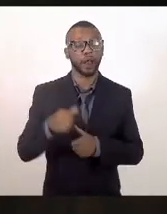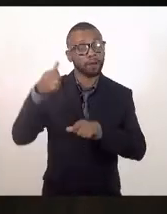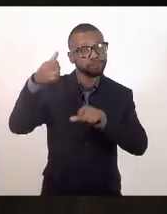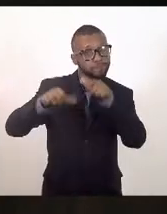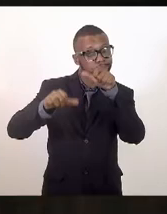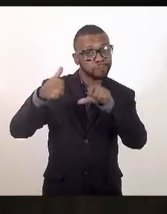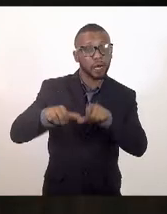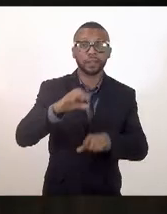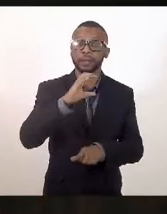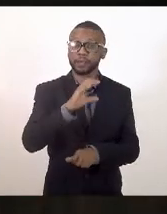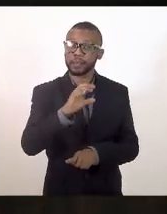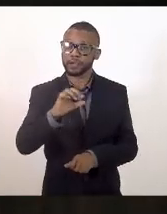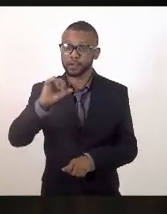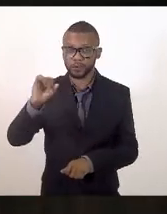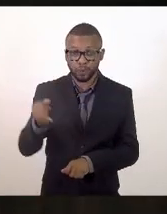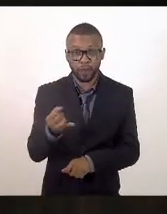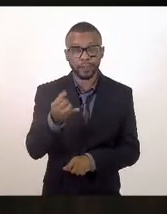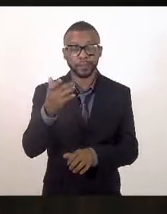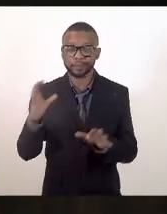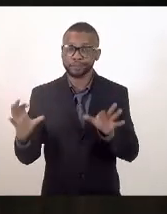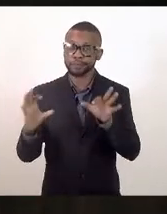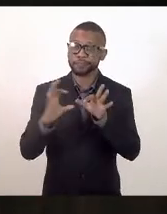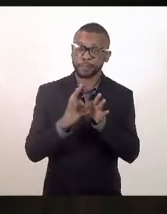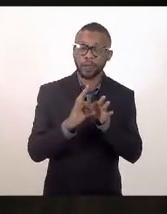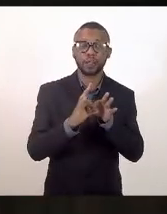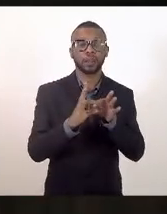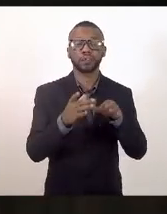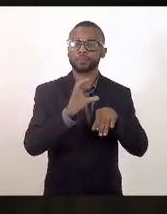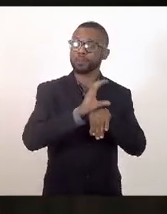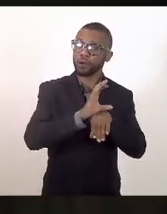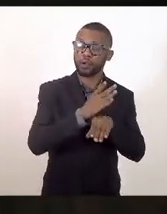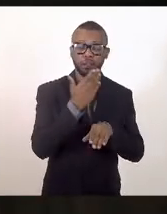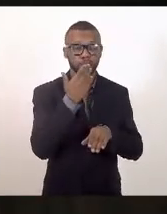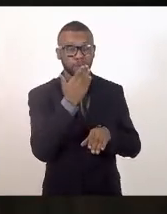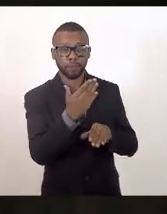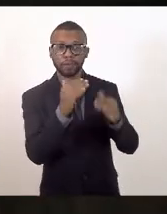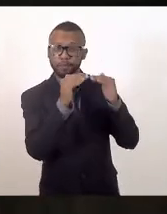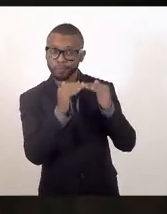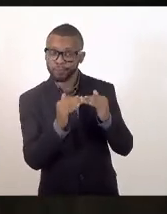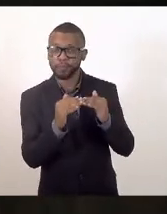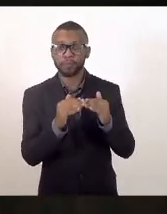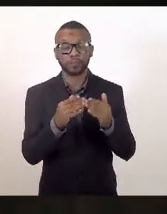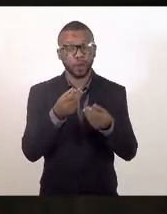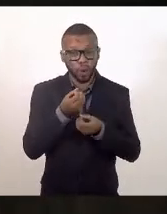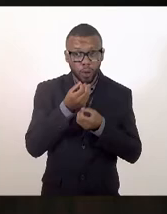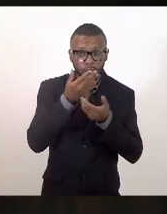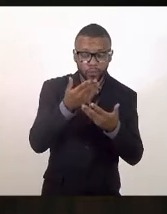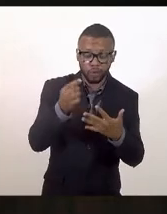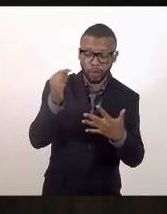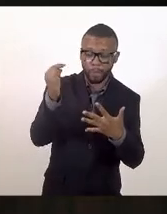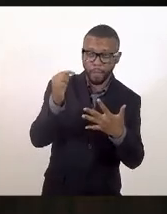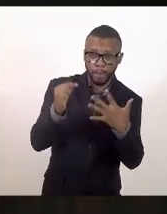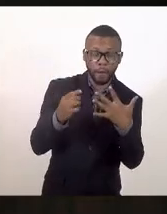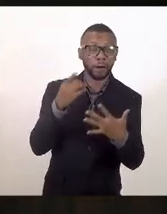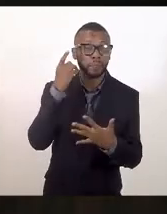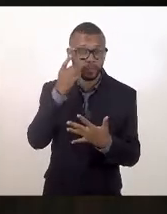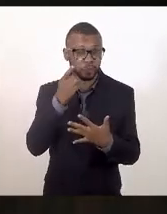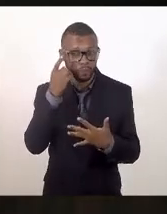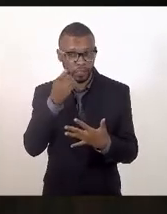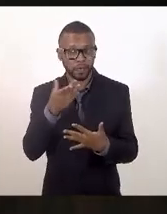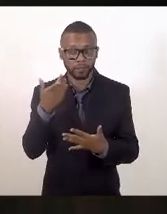de Constituição e Justiça pela constitucionalidade. Transporte favorável. Relatores, deputado Max Lemos, enfermeira Regiane. Em discussão, não havendo que queira discutir,